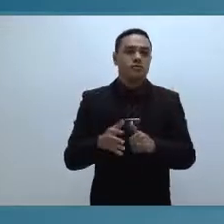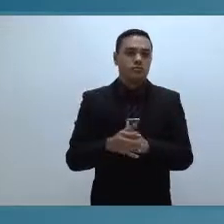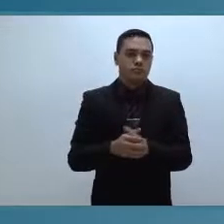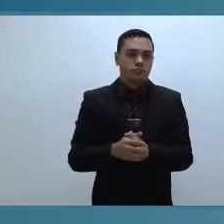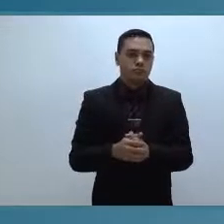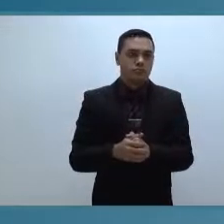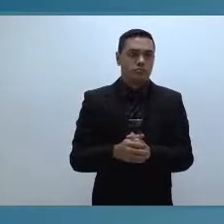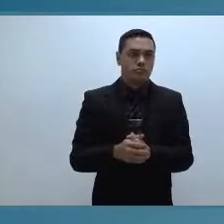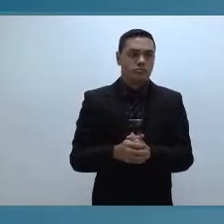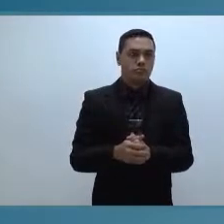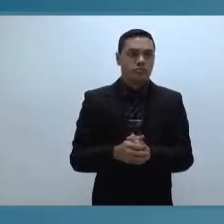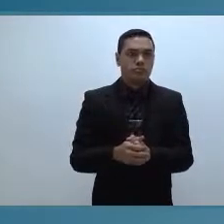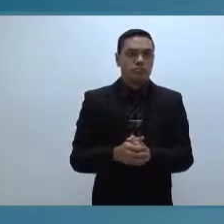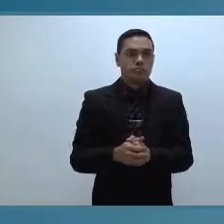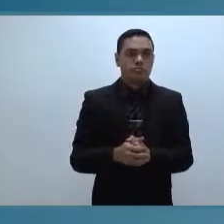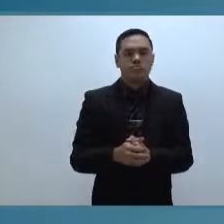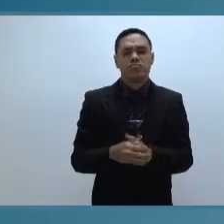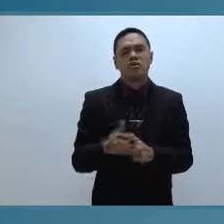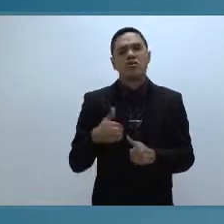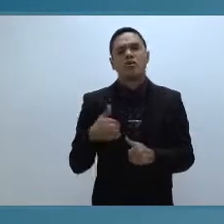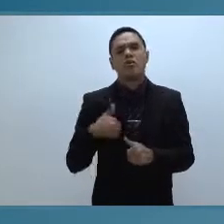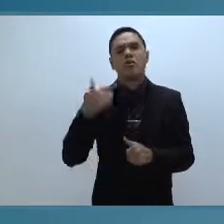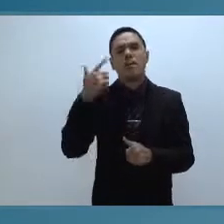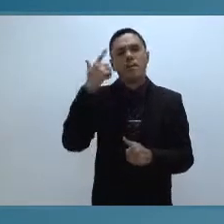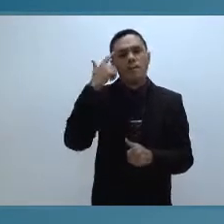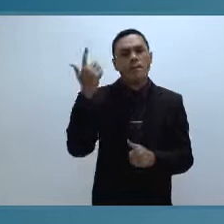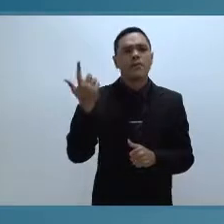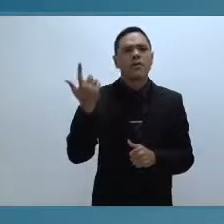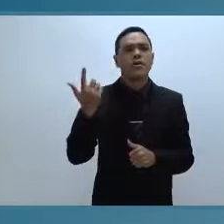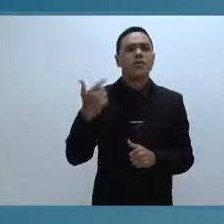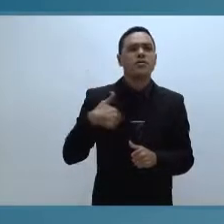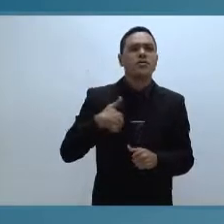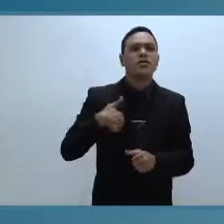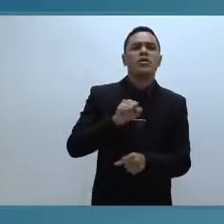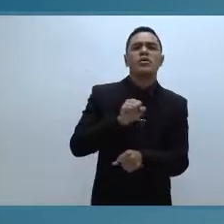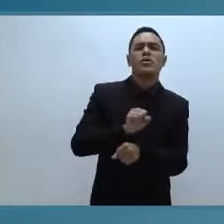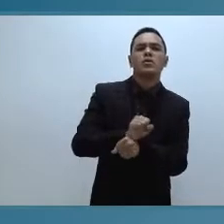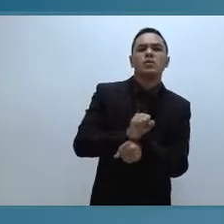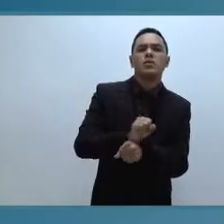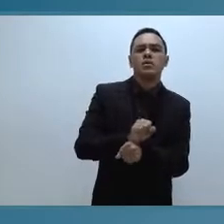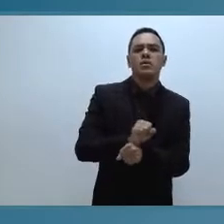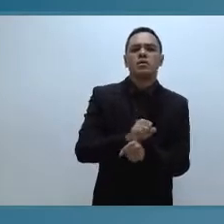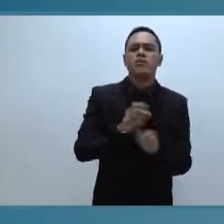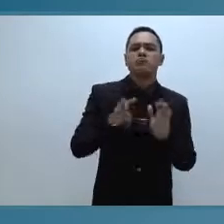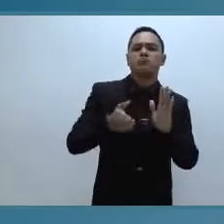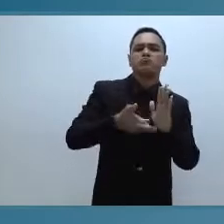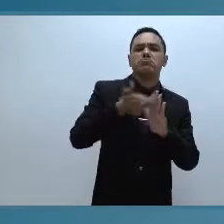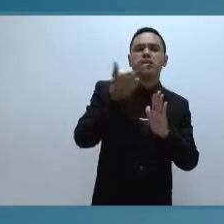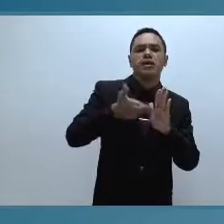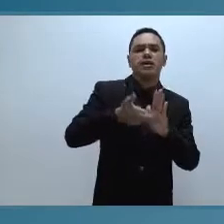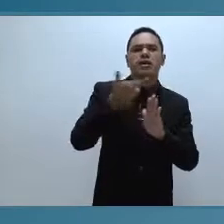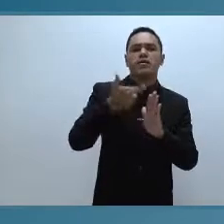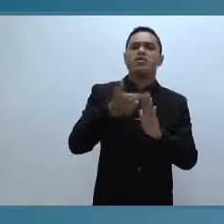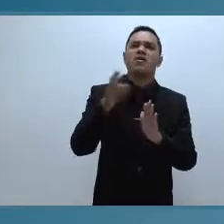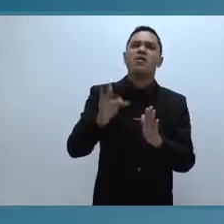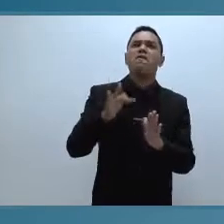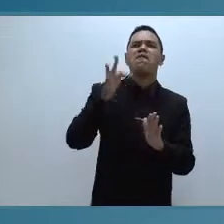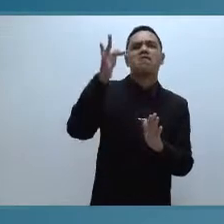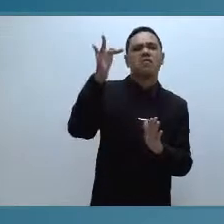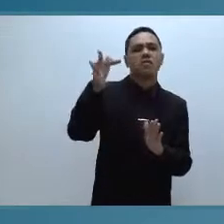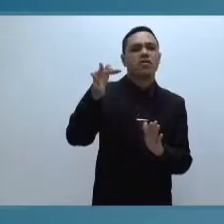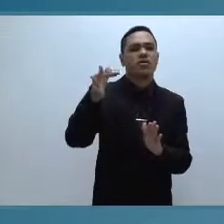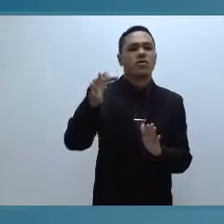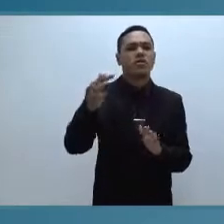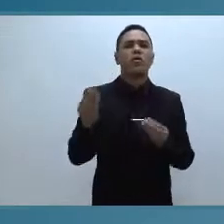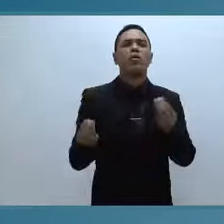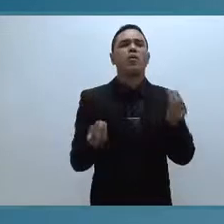o seguinte: como é que eu vou aguardar uma resolução, porque não tenho conhecimento ainda, mas que vai